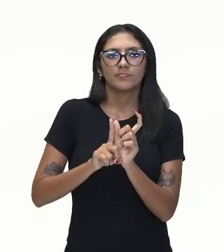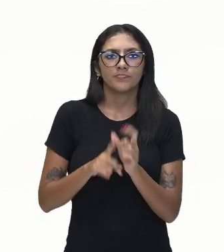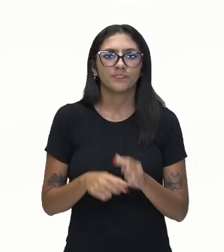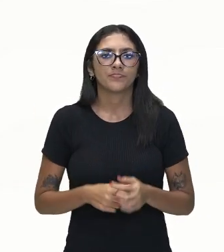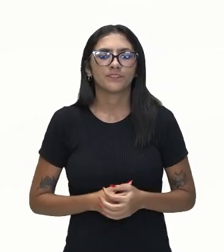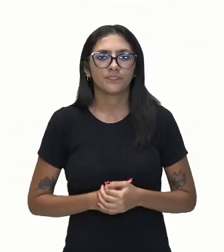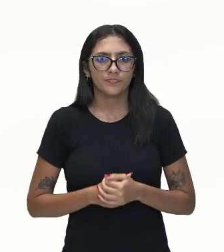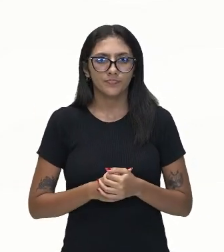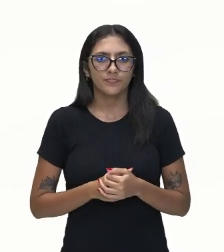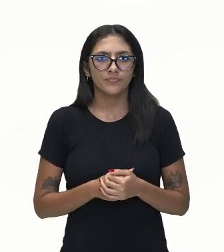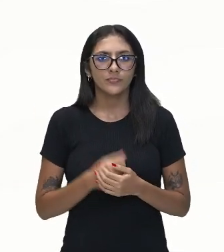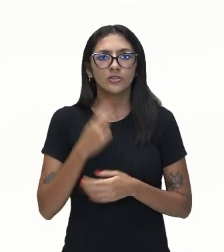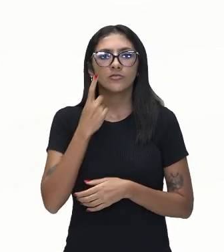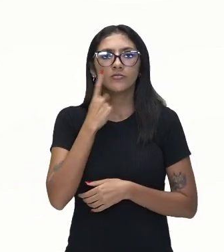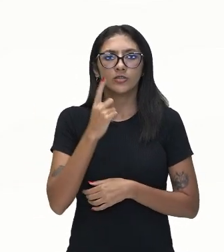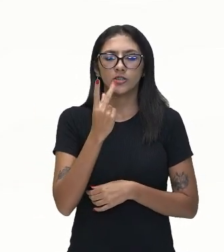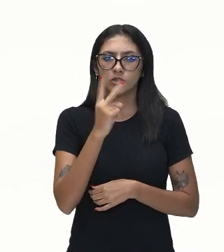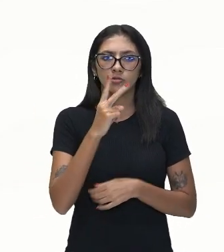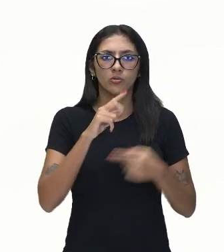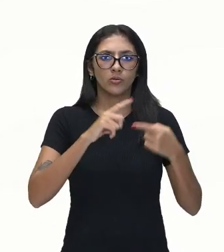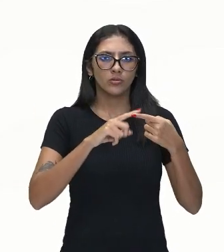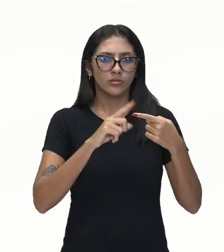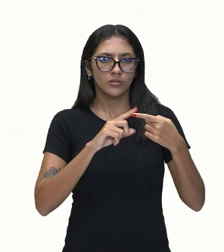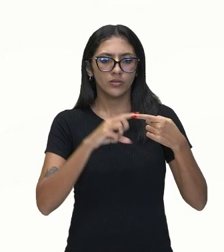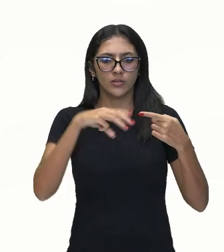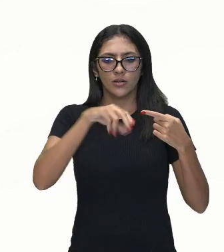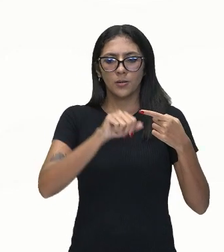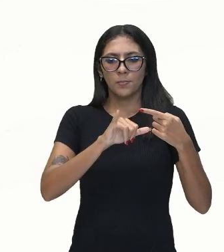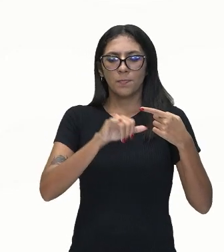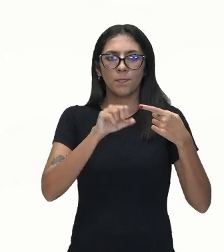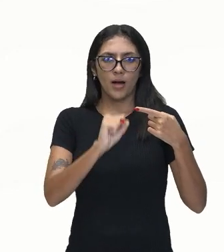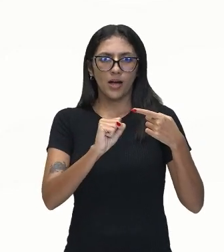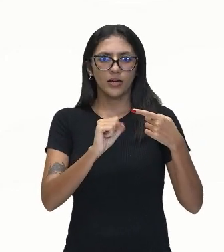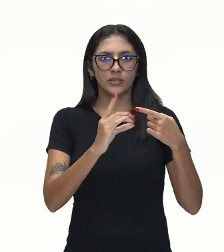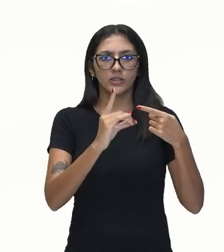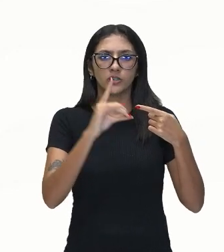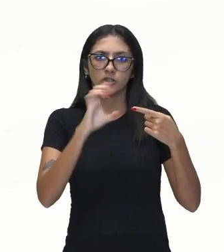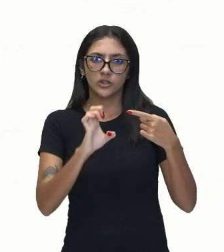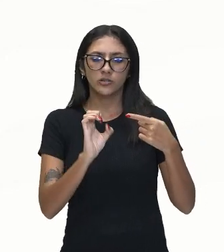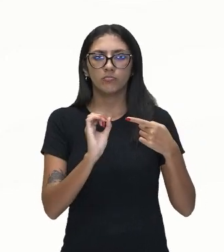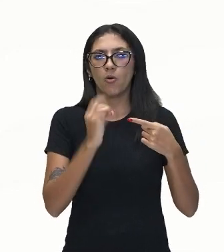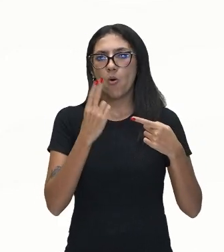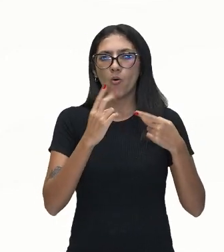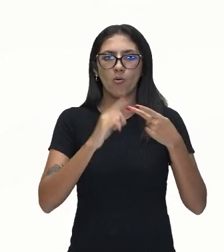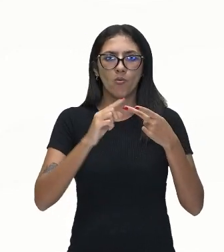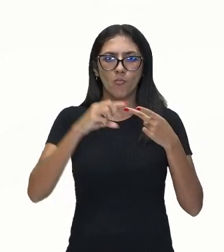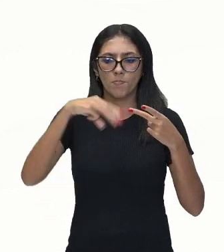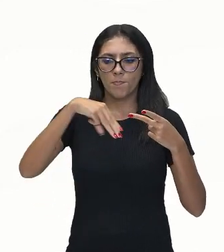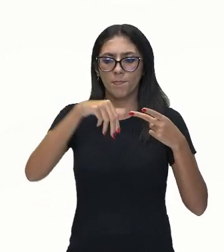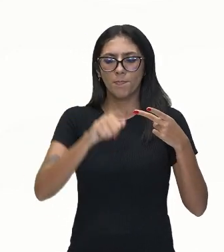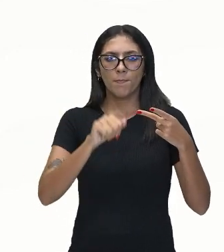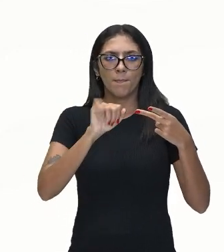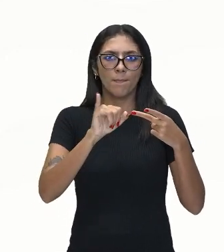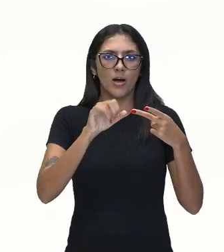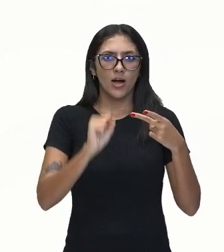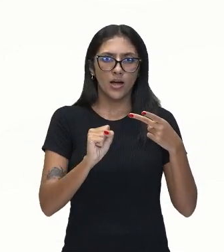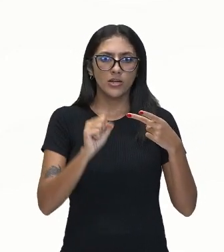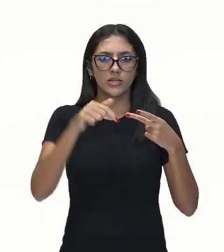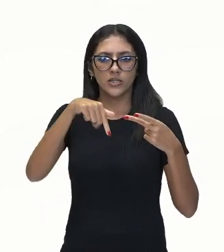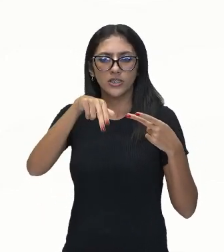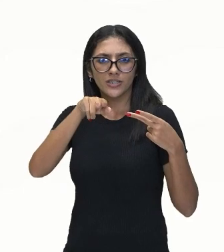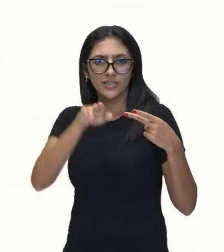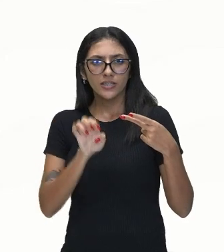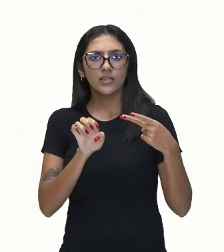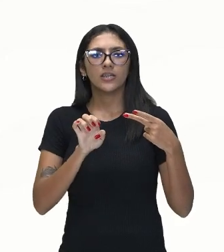mais de um e mais que um me dão também essa ideia, não é, de uma expressão aproximativa, me traz essa